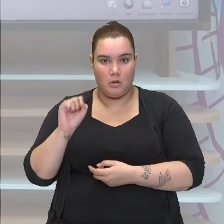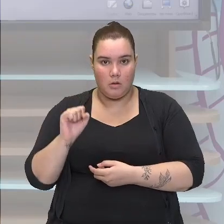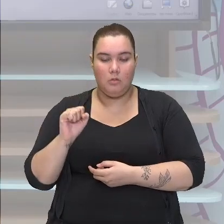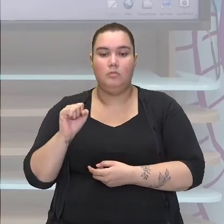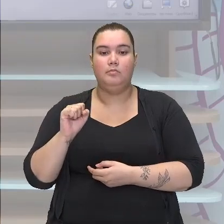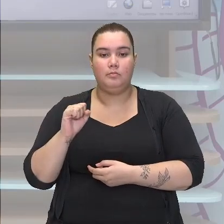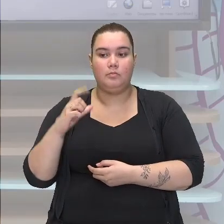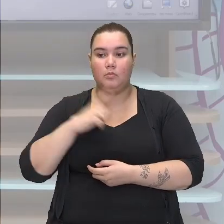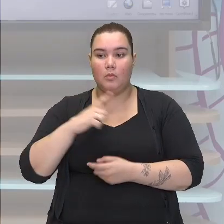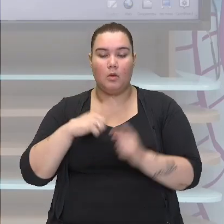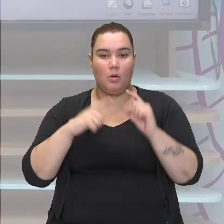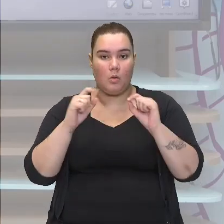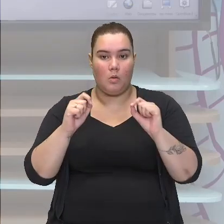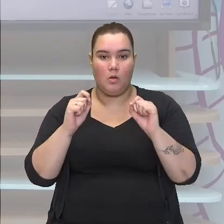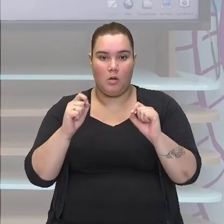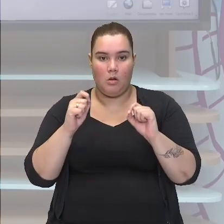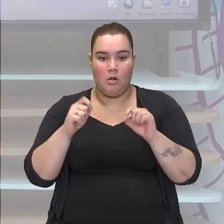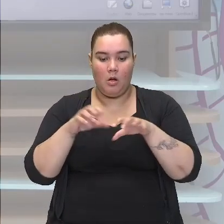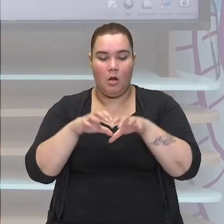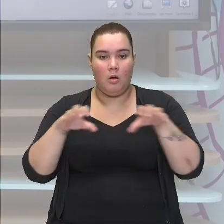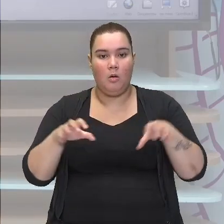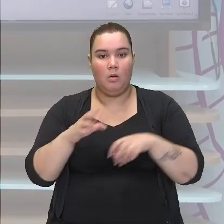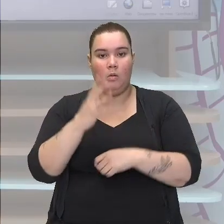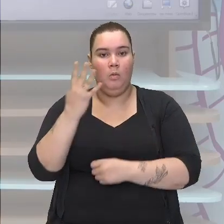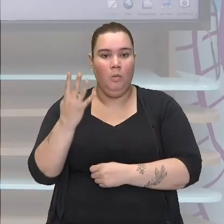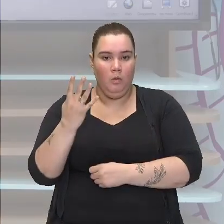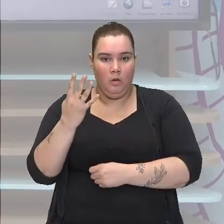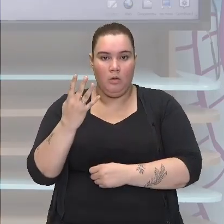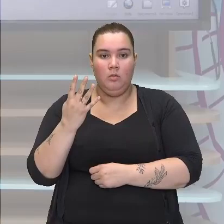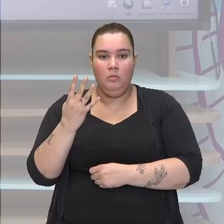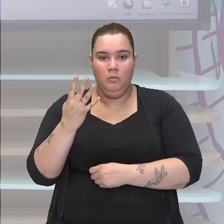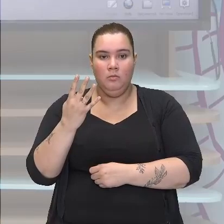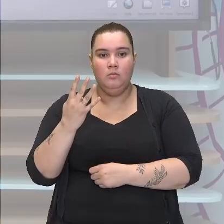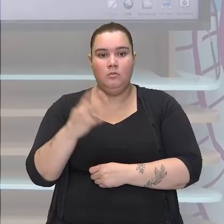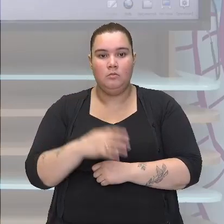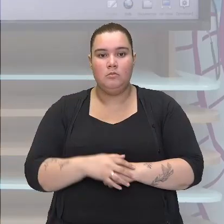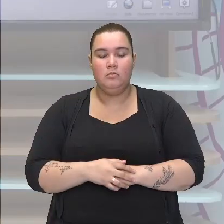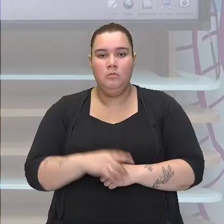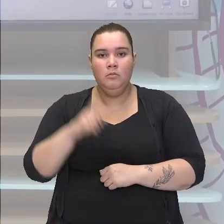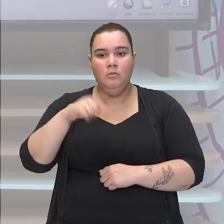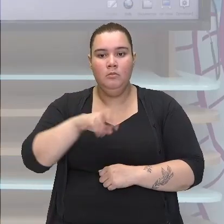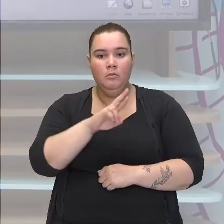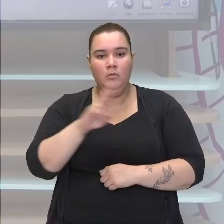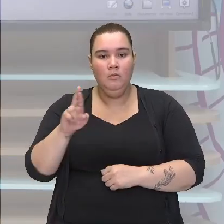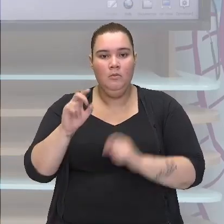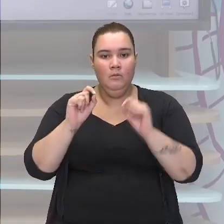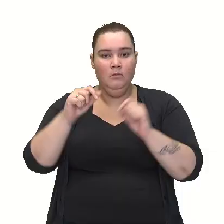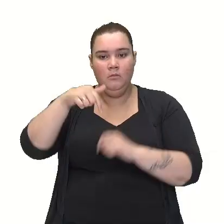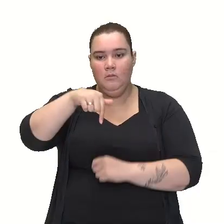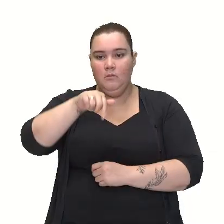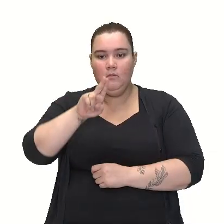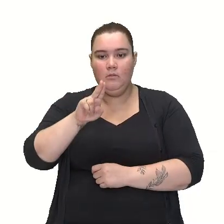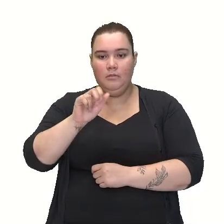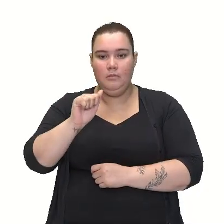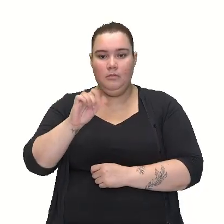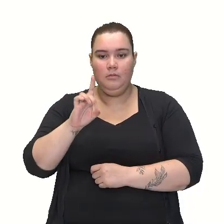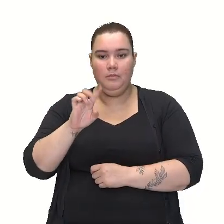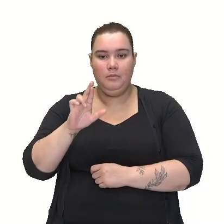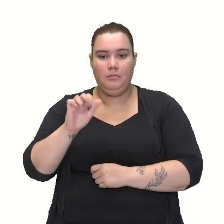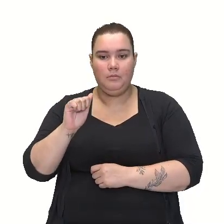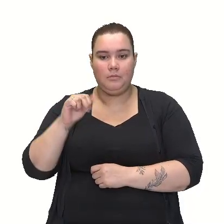realidade, subdividem em 4 outros pedaços que são chamados de quadrante. Então, olha